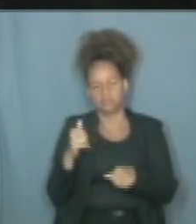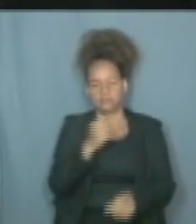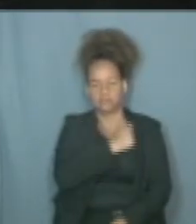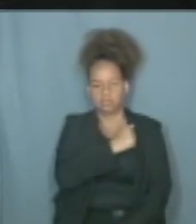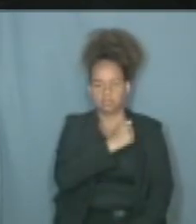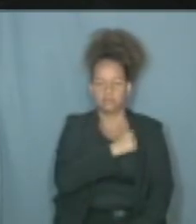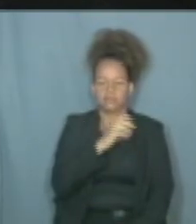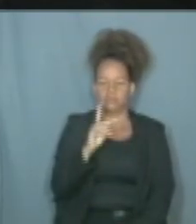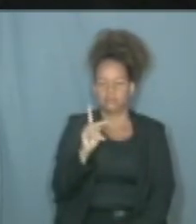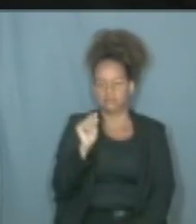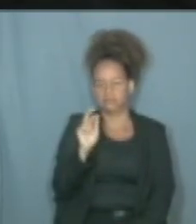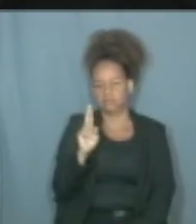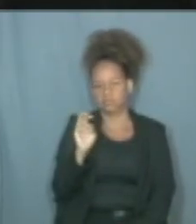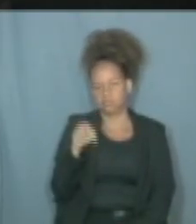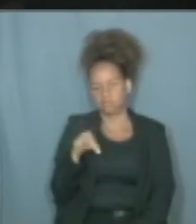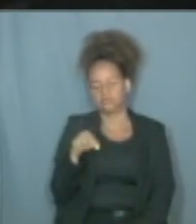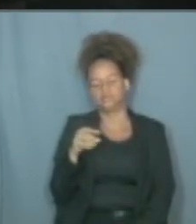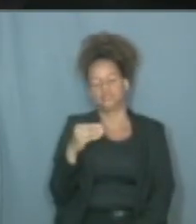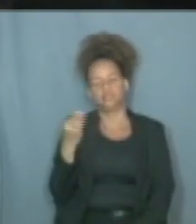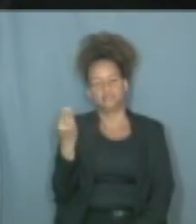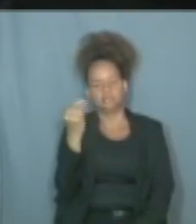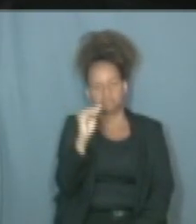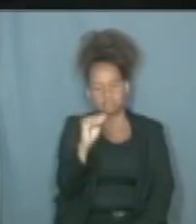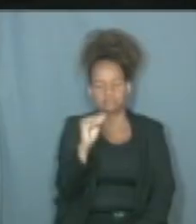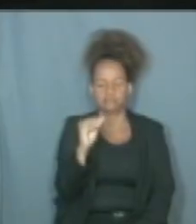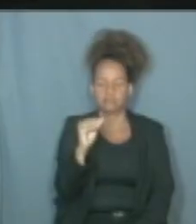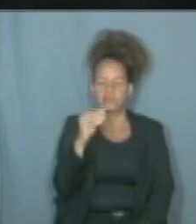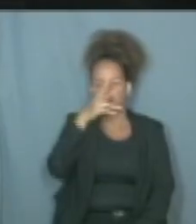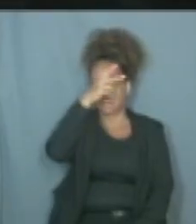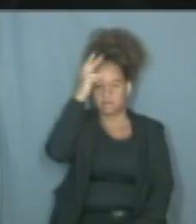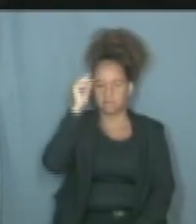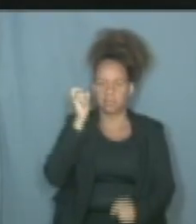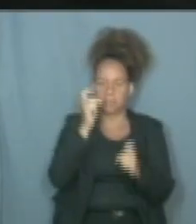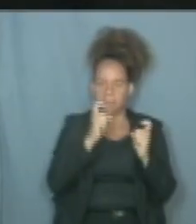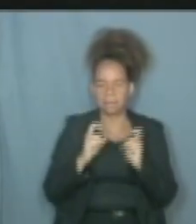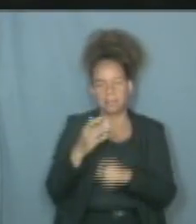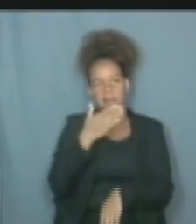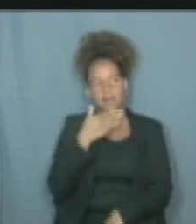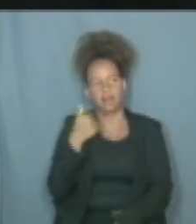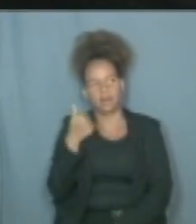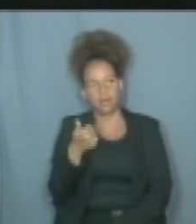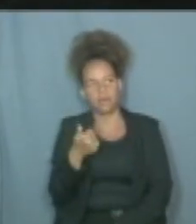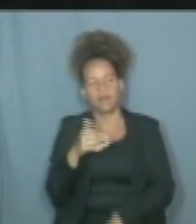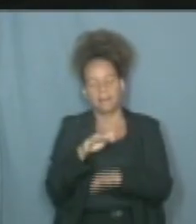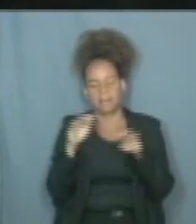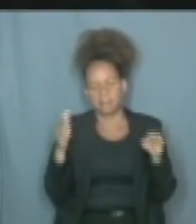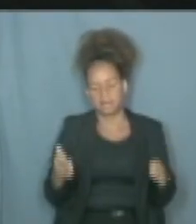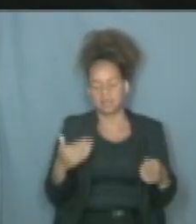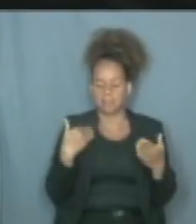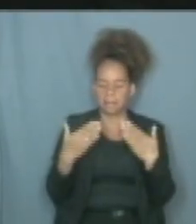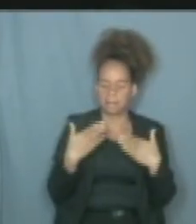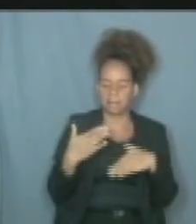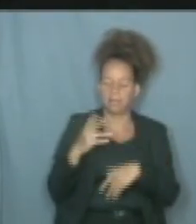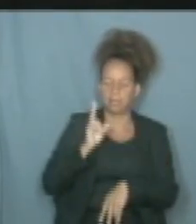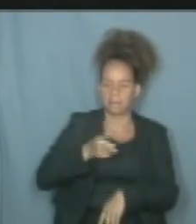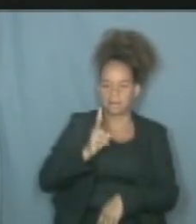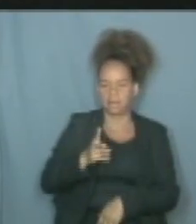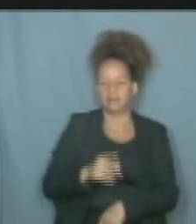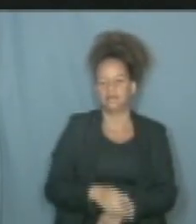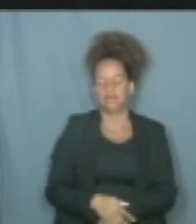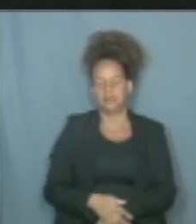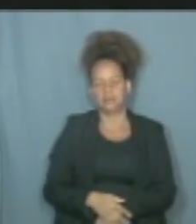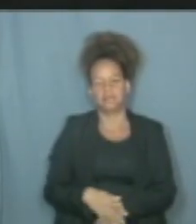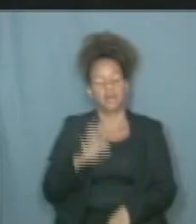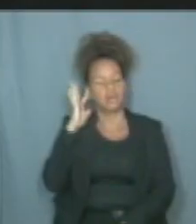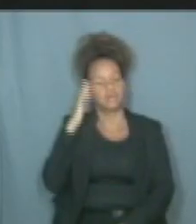Karen colocou, mas colocar de forma franca que a Prefeitura precisa discutir melhor com a mesa de negociação permanente para que